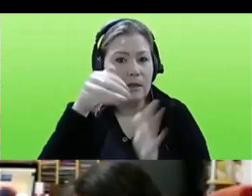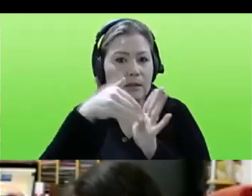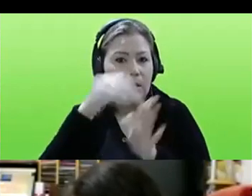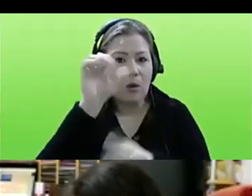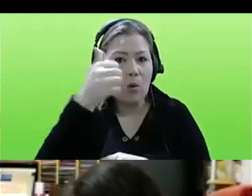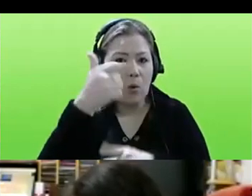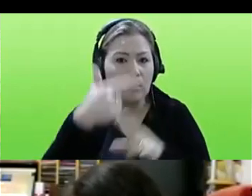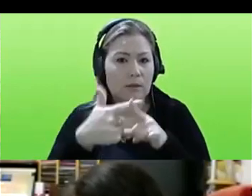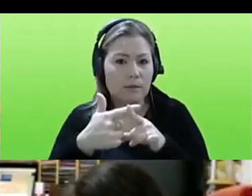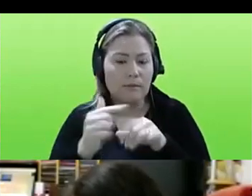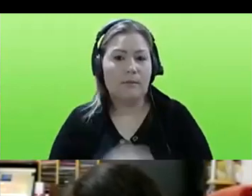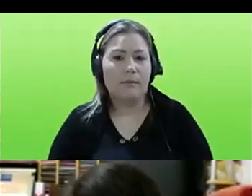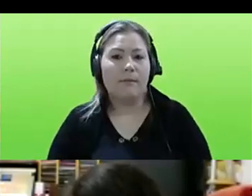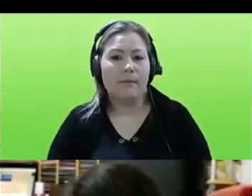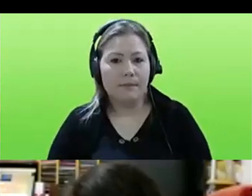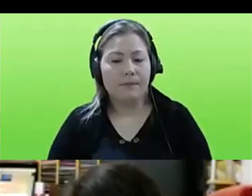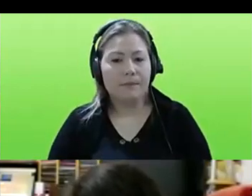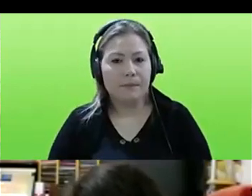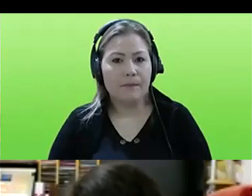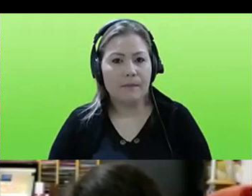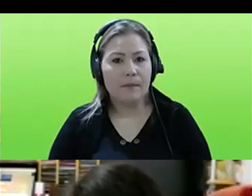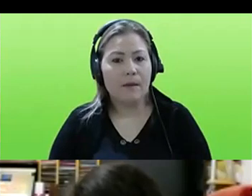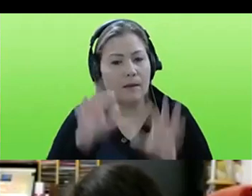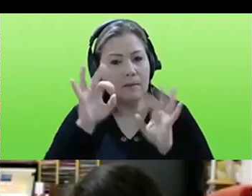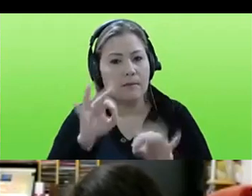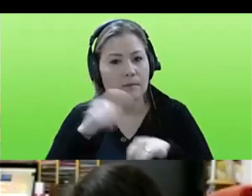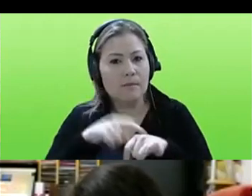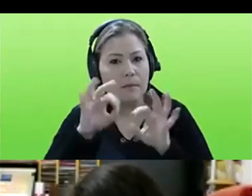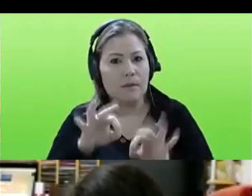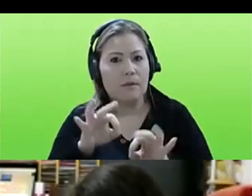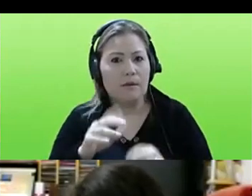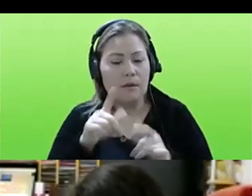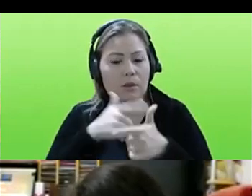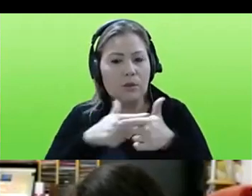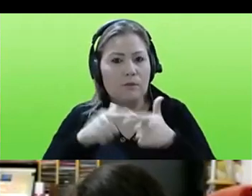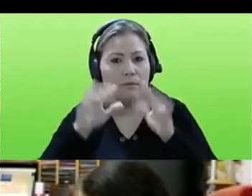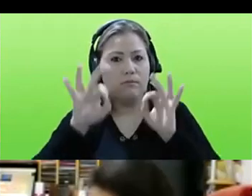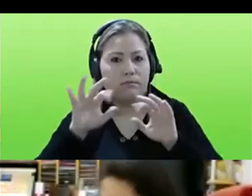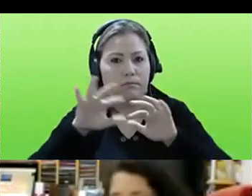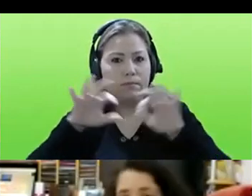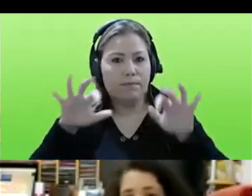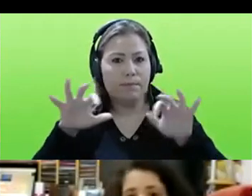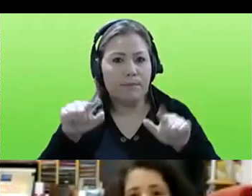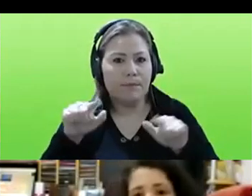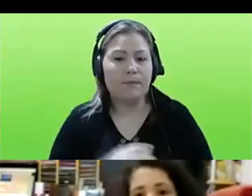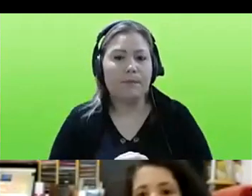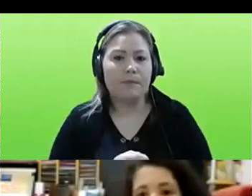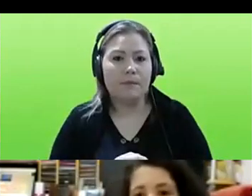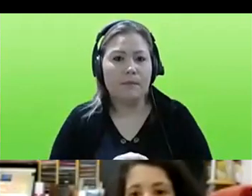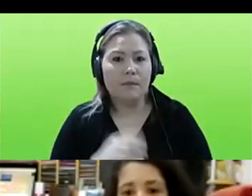às 11h30. Dá exatamente uma divisão equitativa no